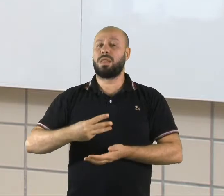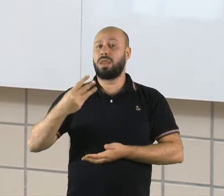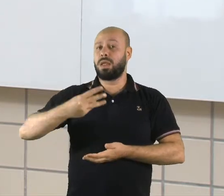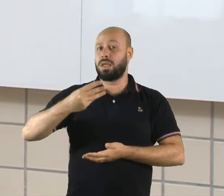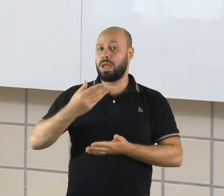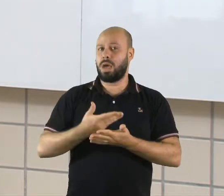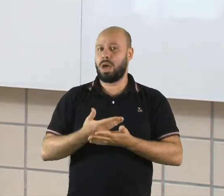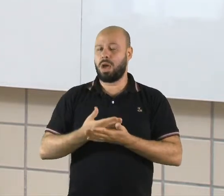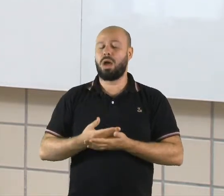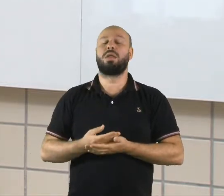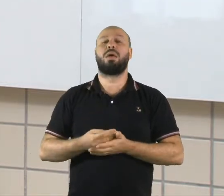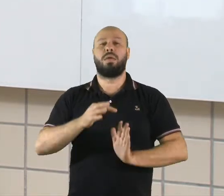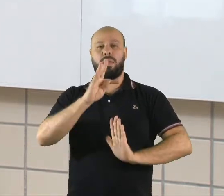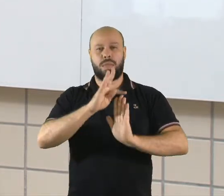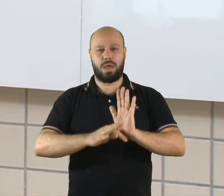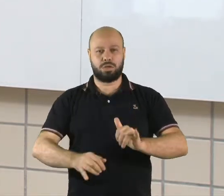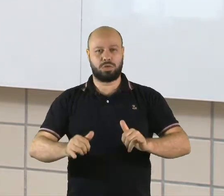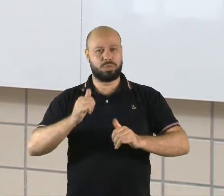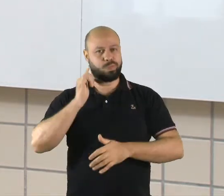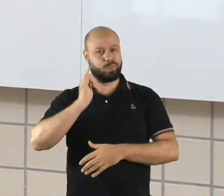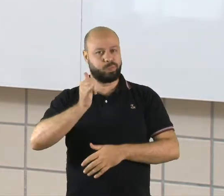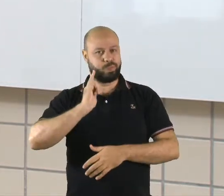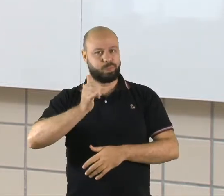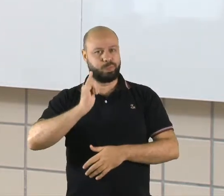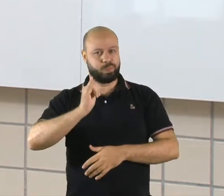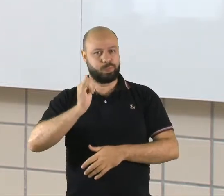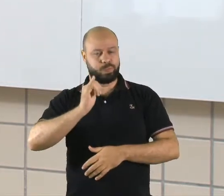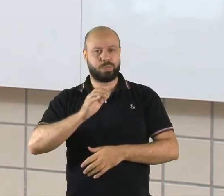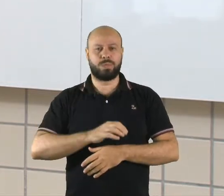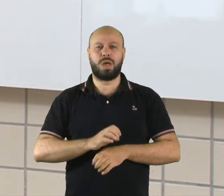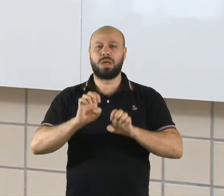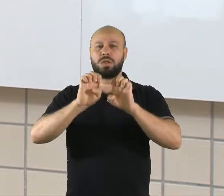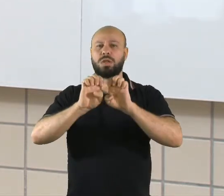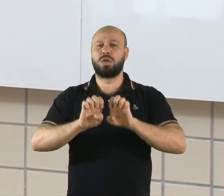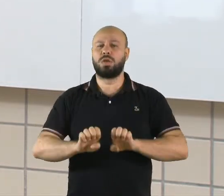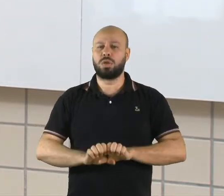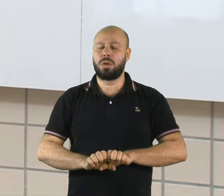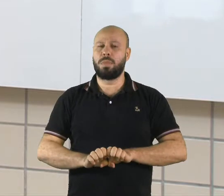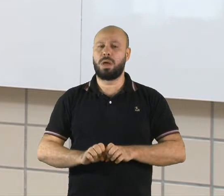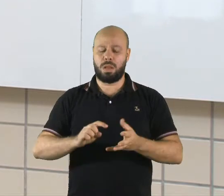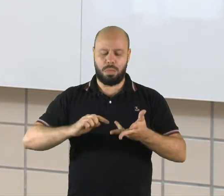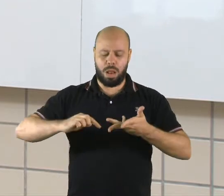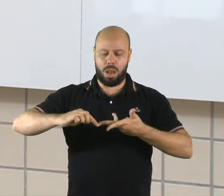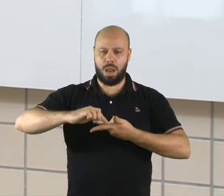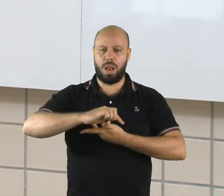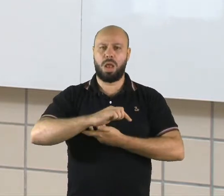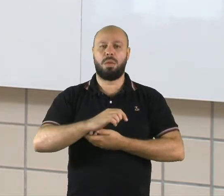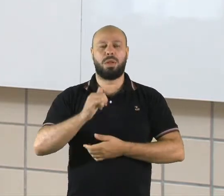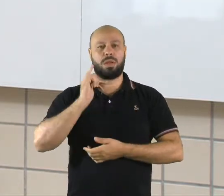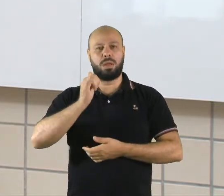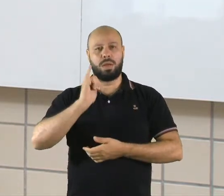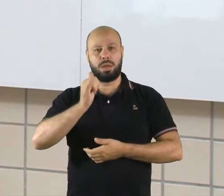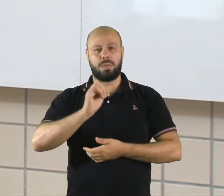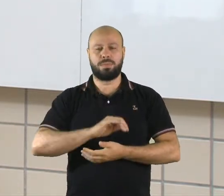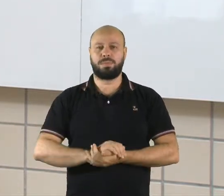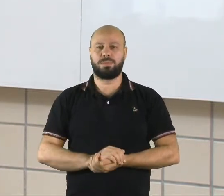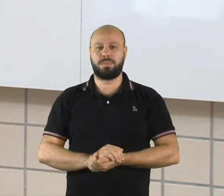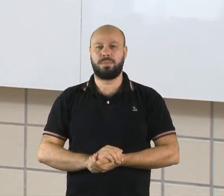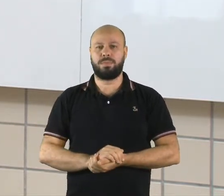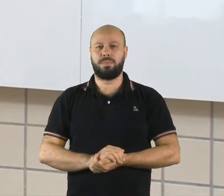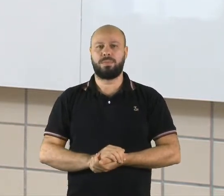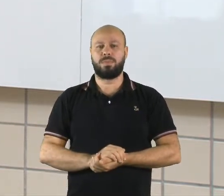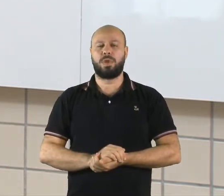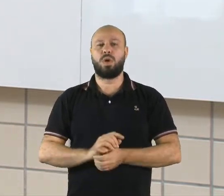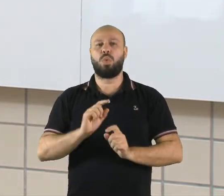texto narrativo, a estrutura desse texto e os elementos da narrativa. Vimos sobre